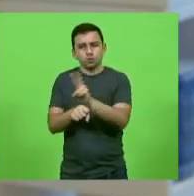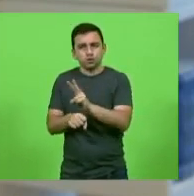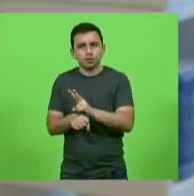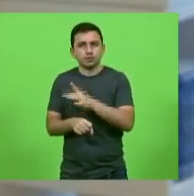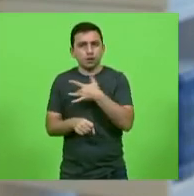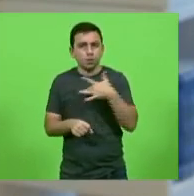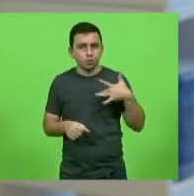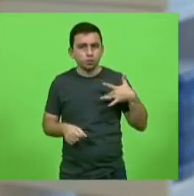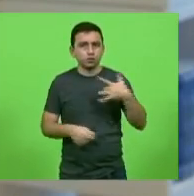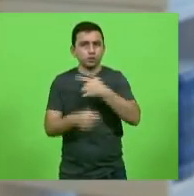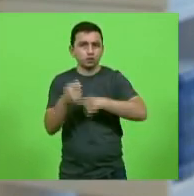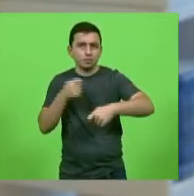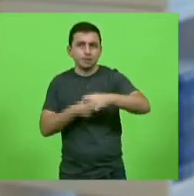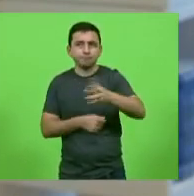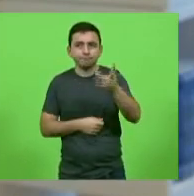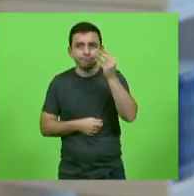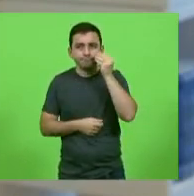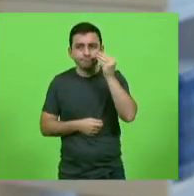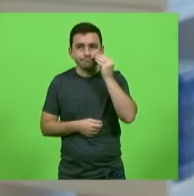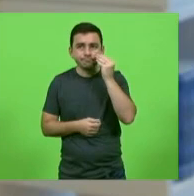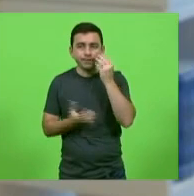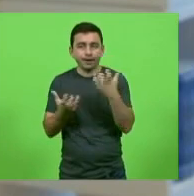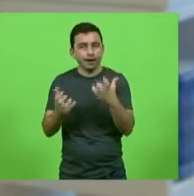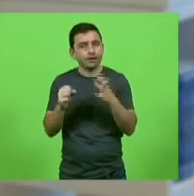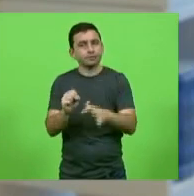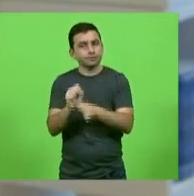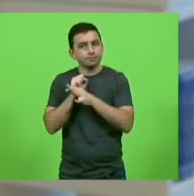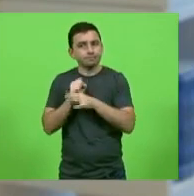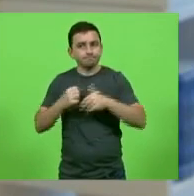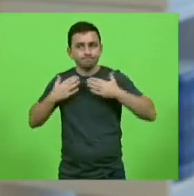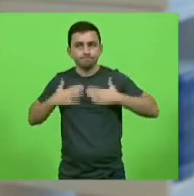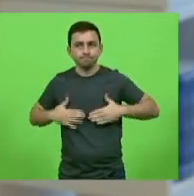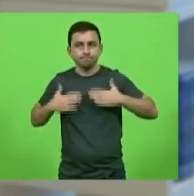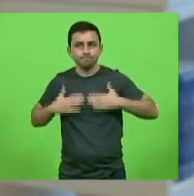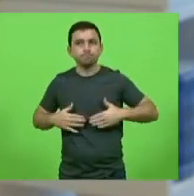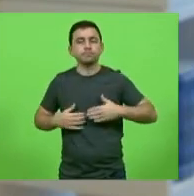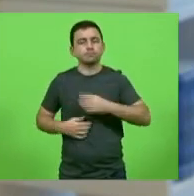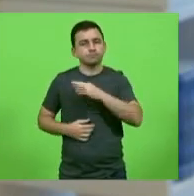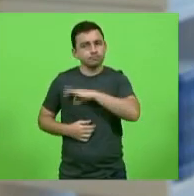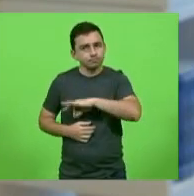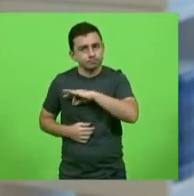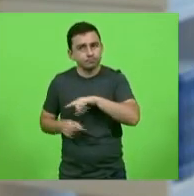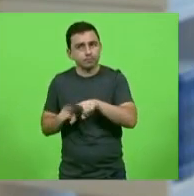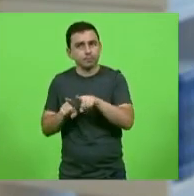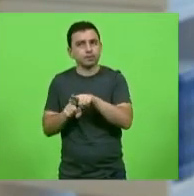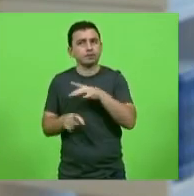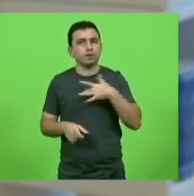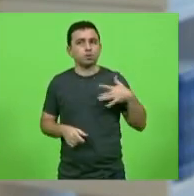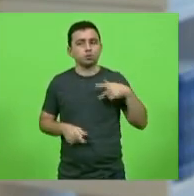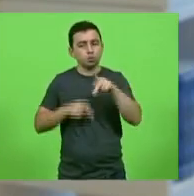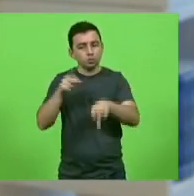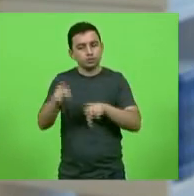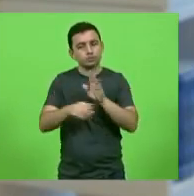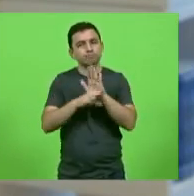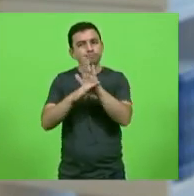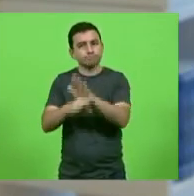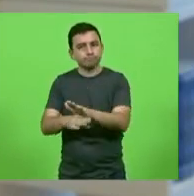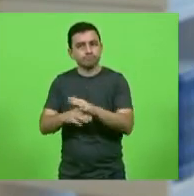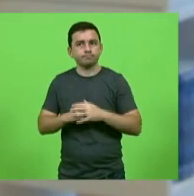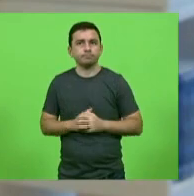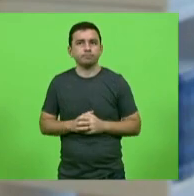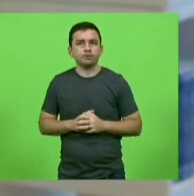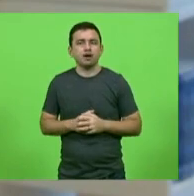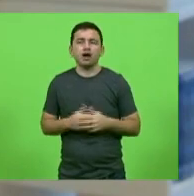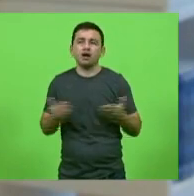economia na tentativa de assegurar bem-estar, renda e saúde à população. Prova maior disso é a recente desistência de